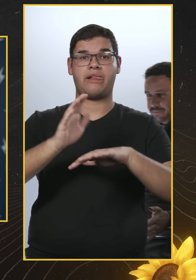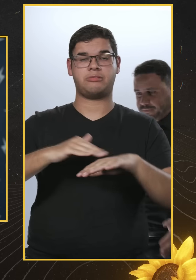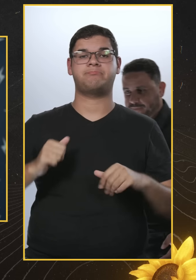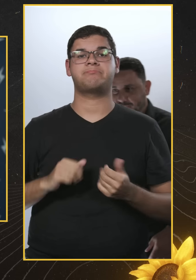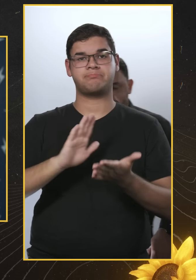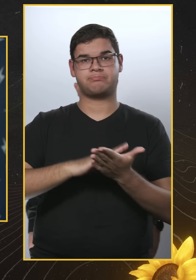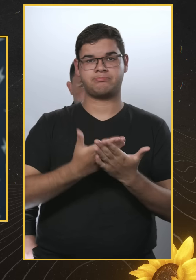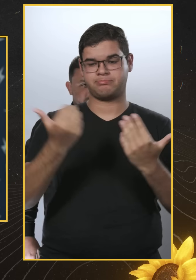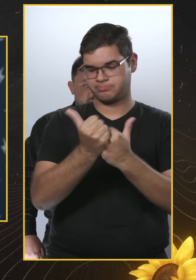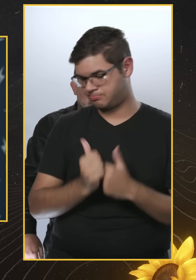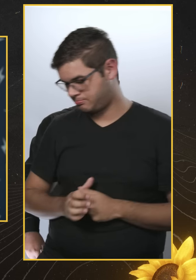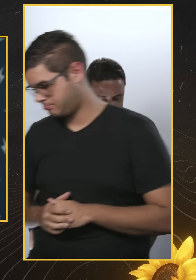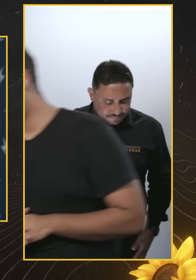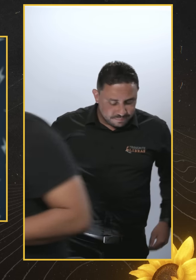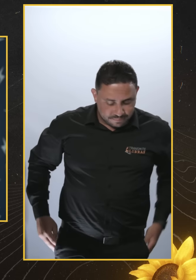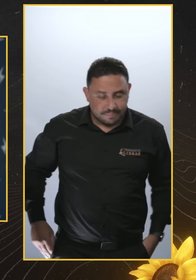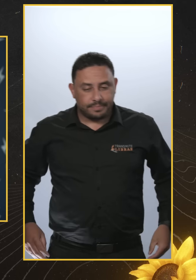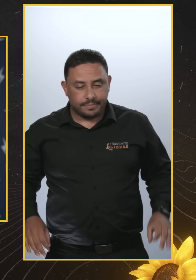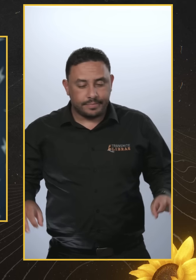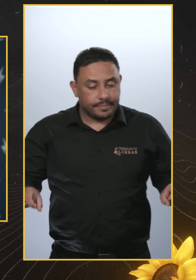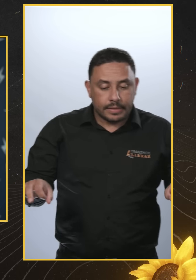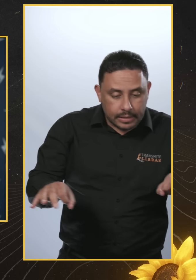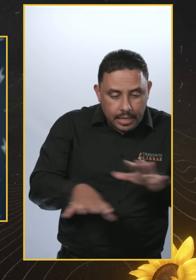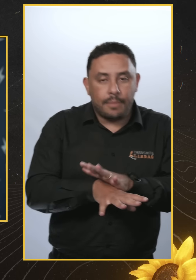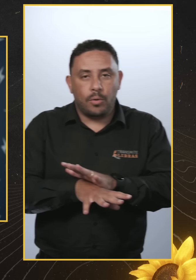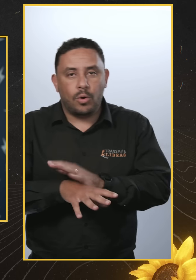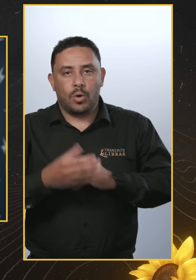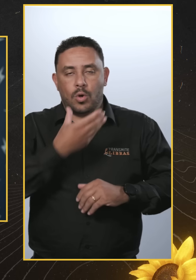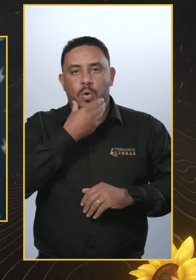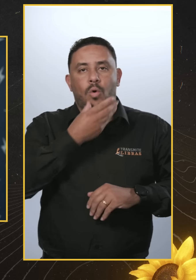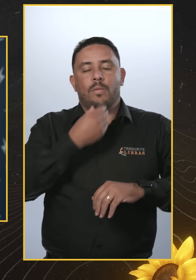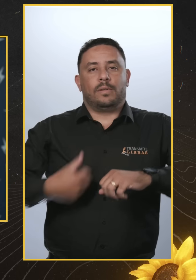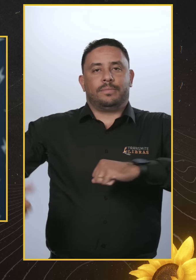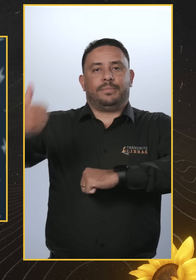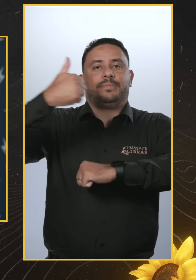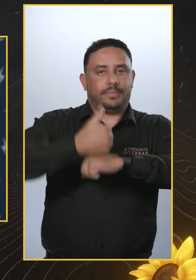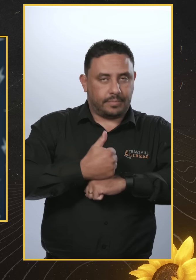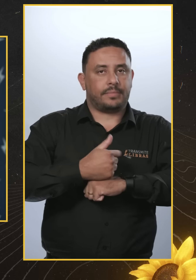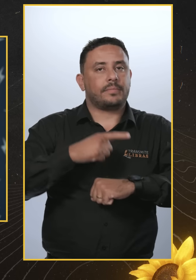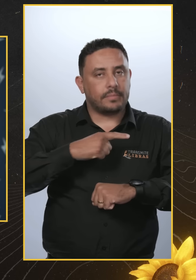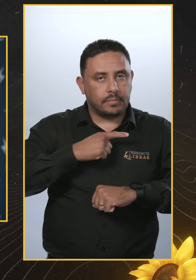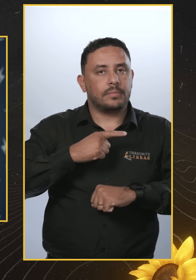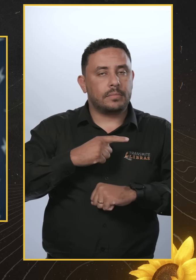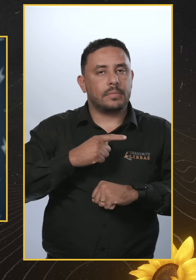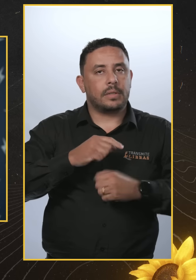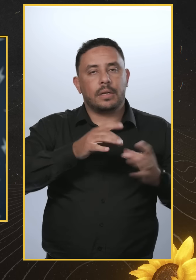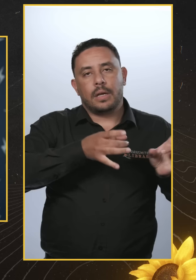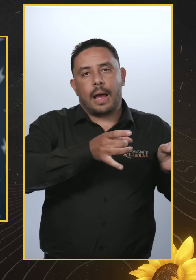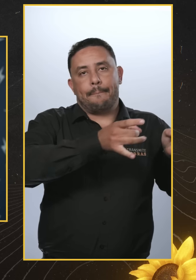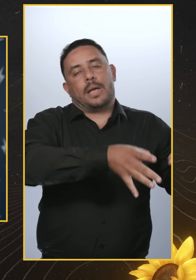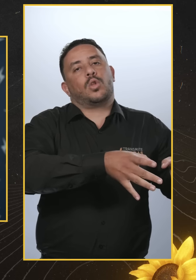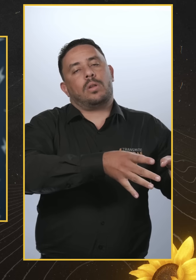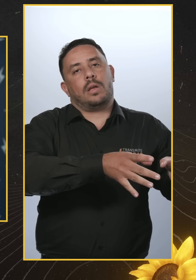como como cara já já acabou essa fase um homem quando vira homem ele nunca mais vai ser um menino ele tem que romper com seus pais de novo